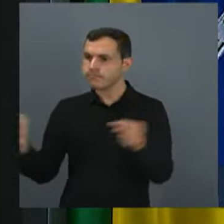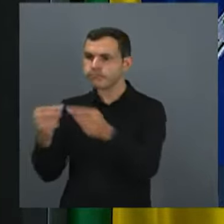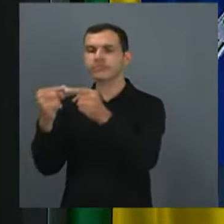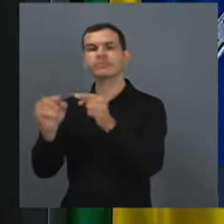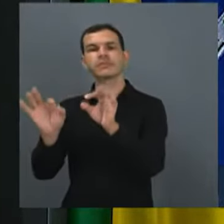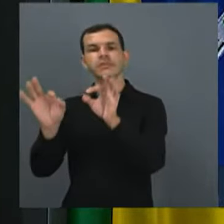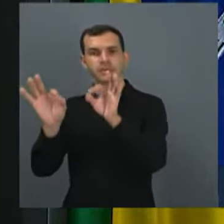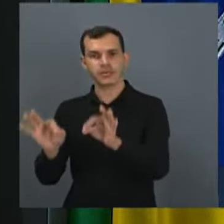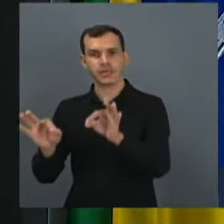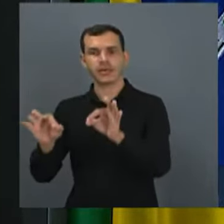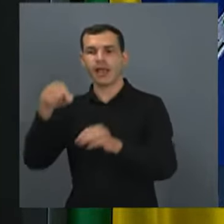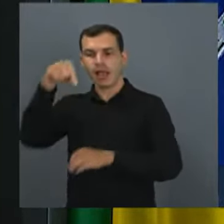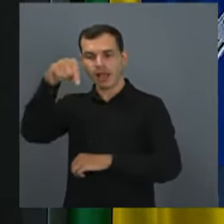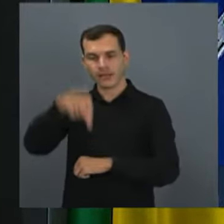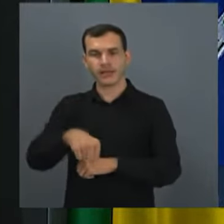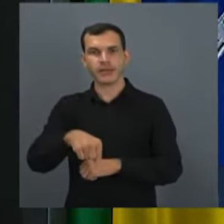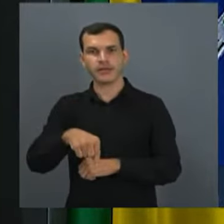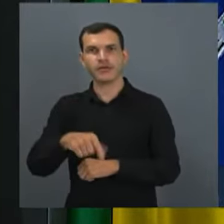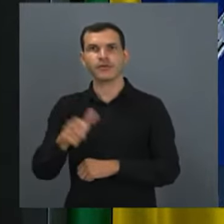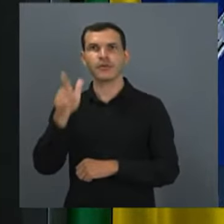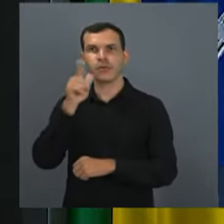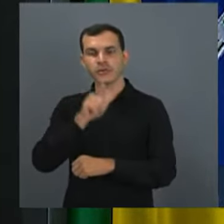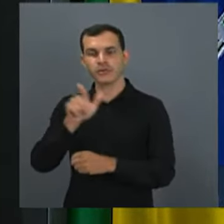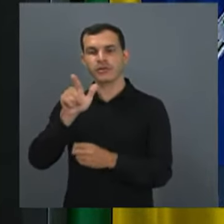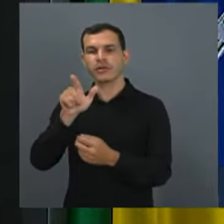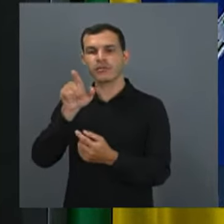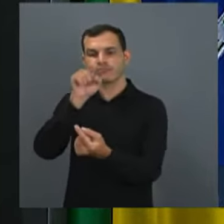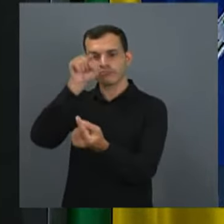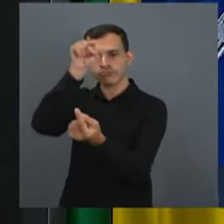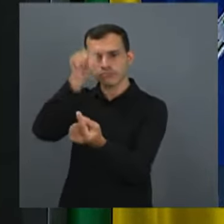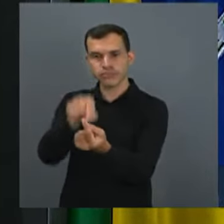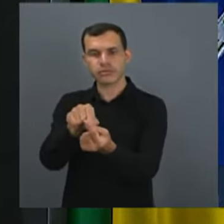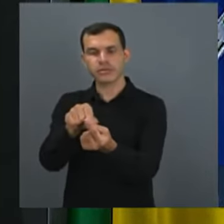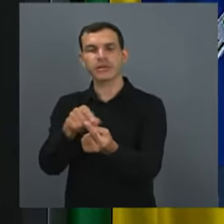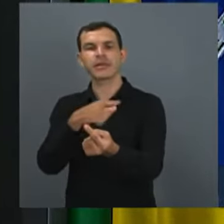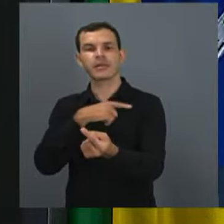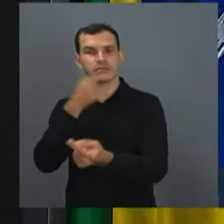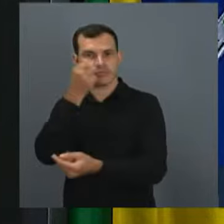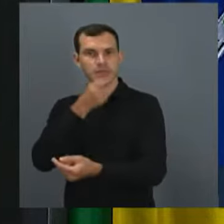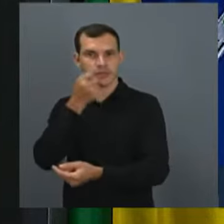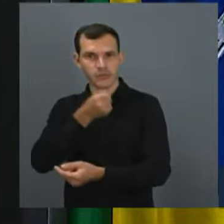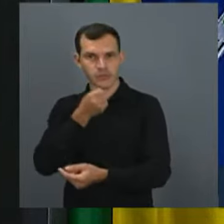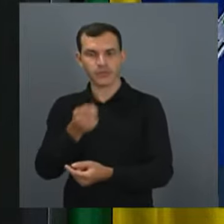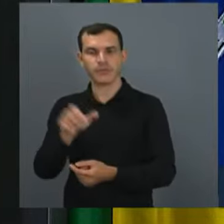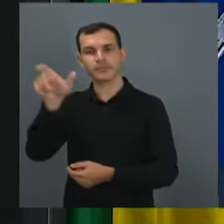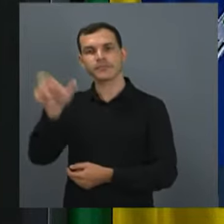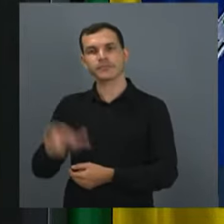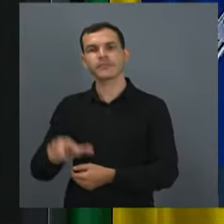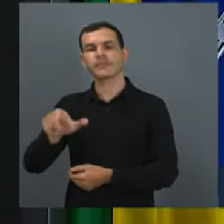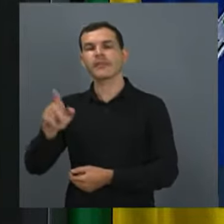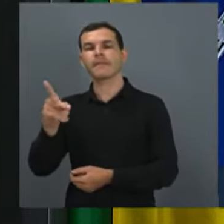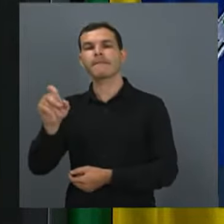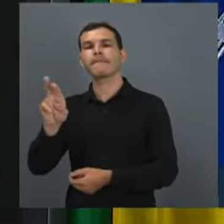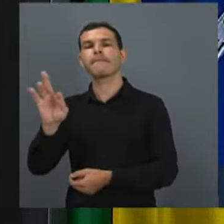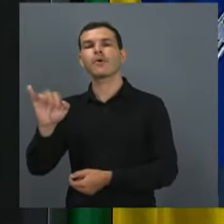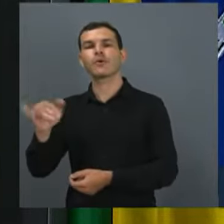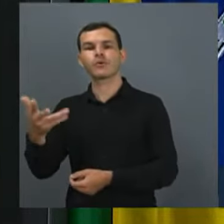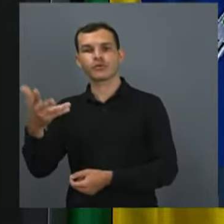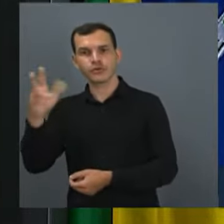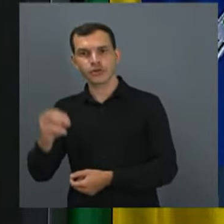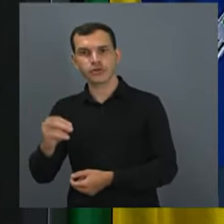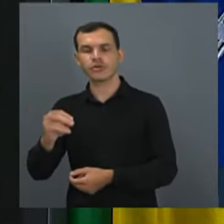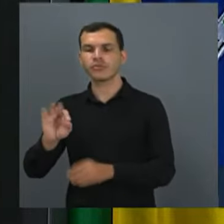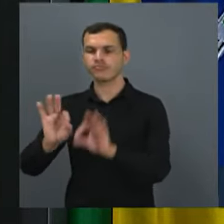para esse desfecho muito bem trabalhado pelo senador Carlos Portinho, que de